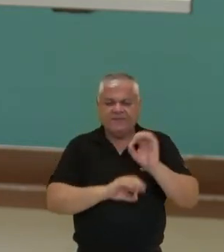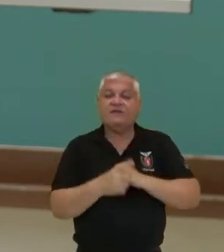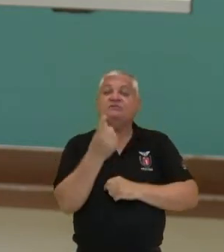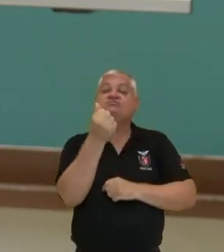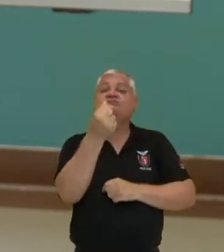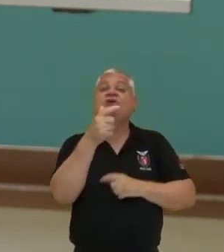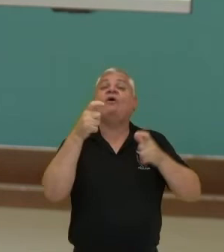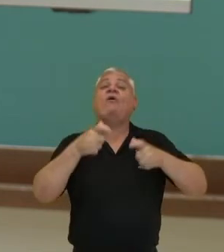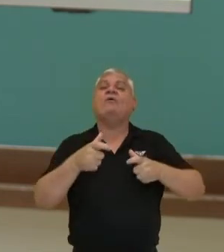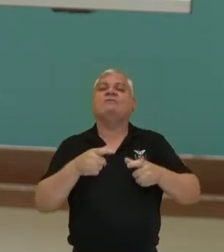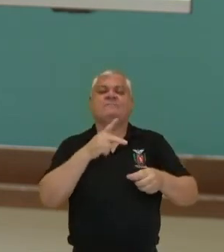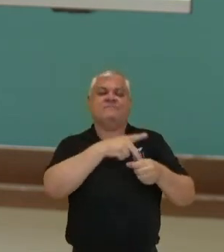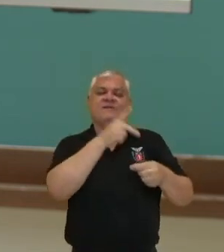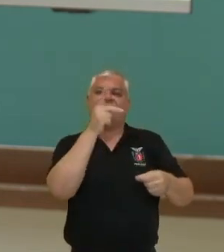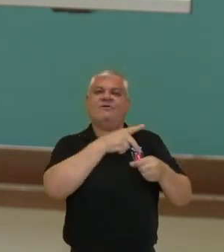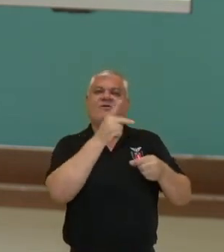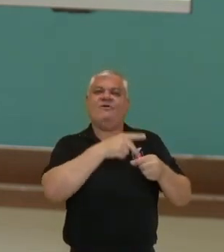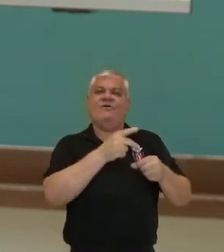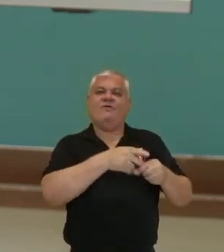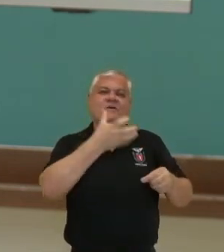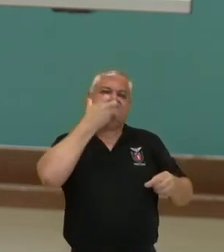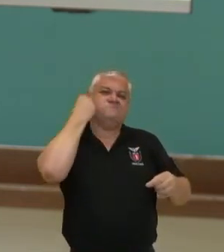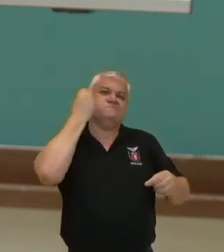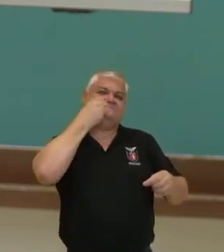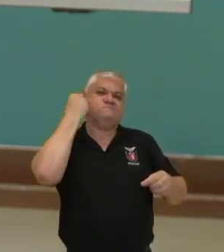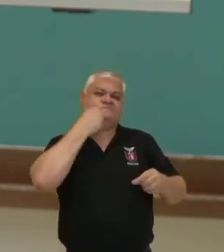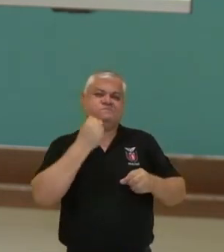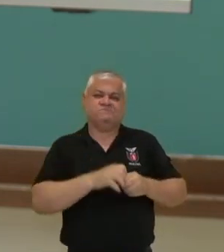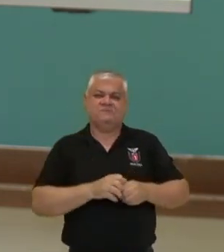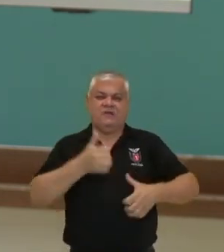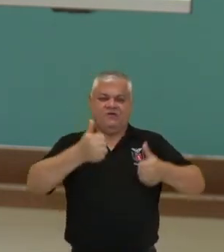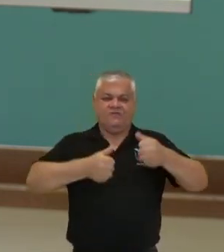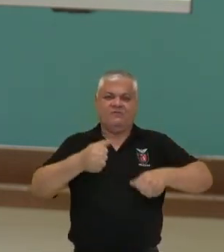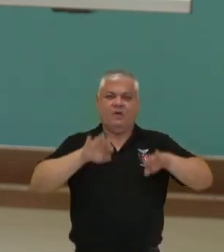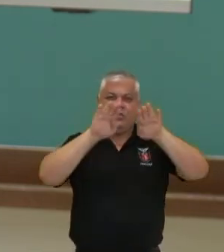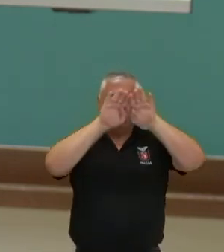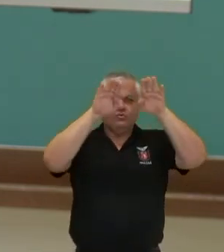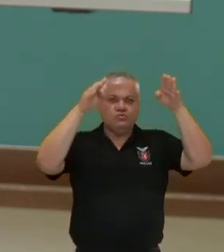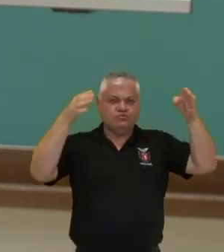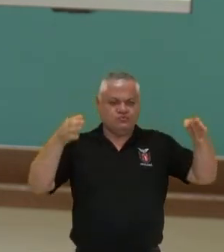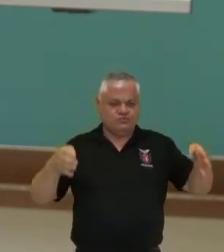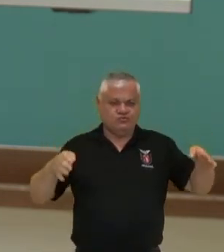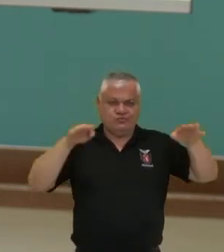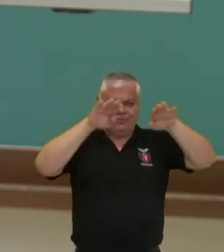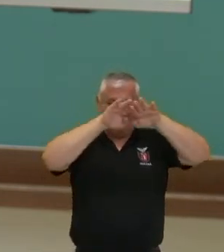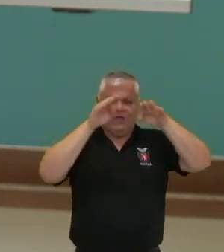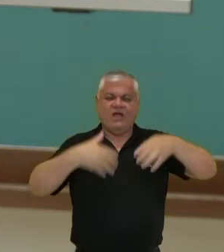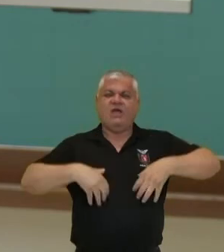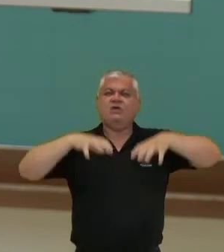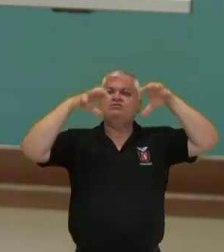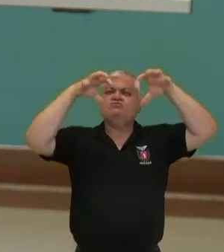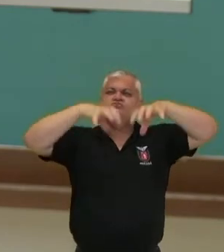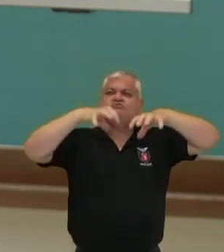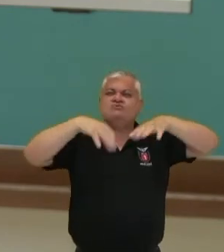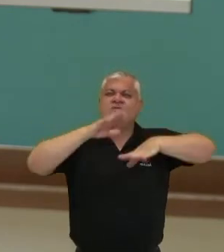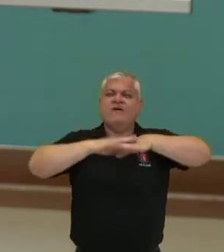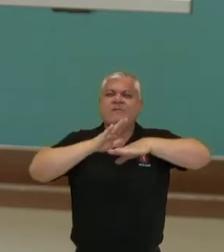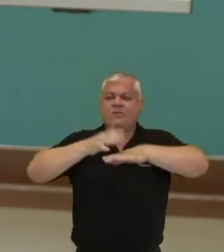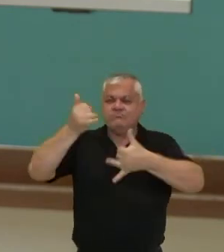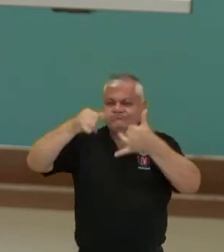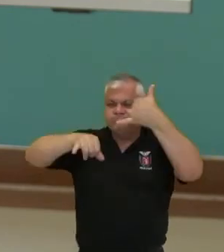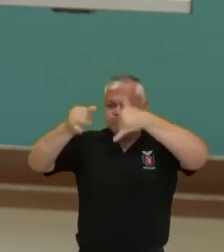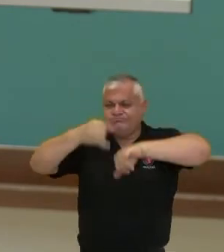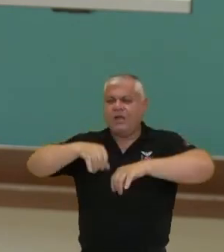dinheiro que tá vindo do petróleo é como estar Deus com cobertura a chuvas artificiais eles estão conseguindo